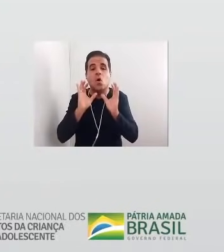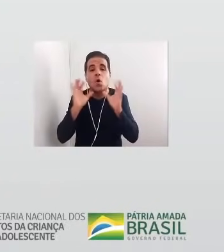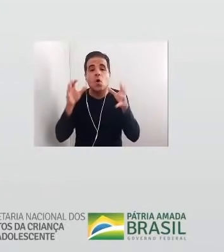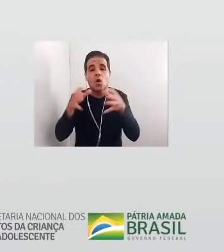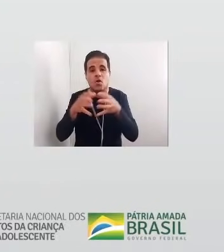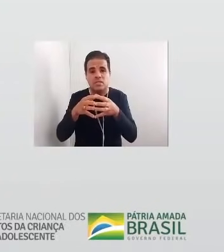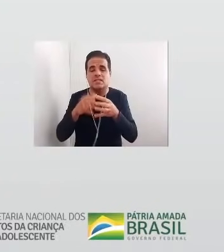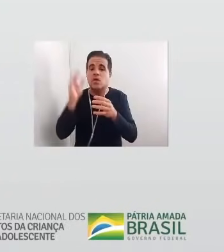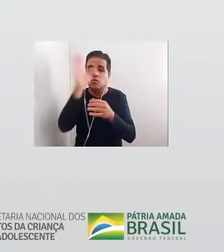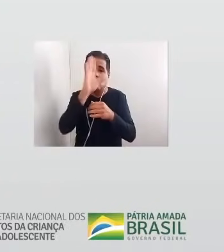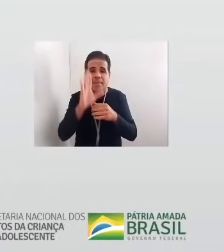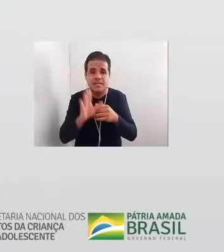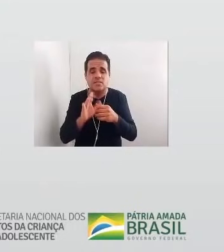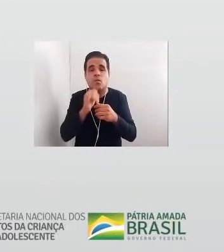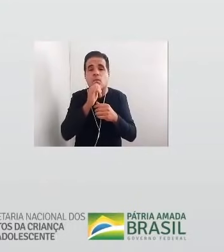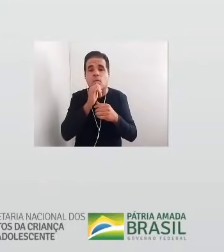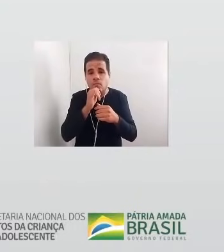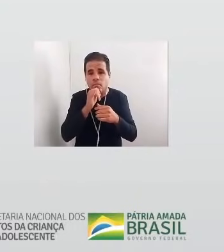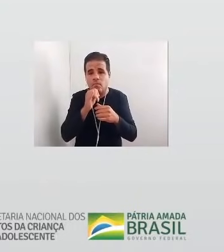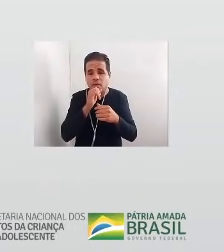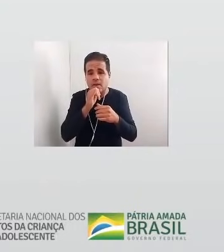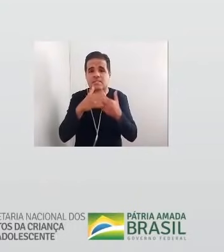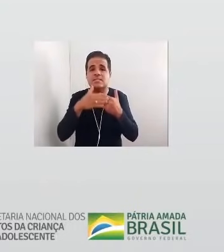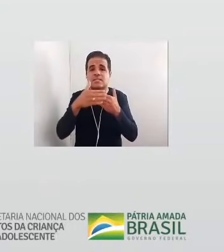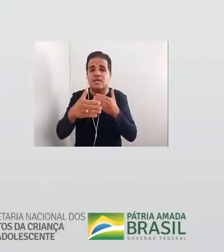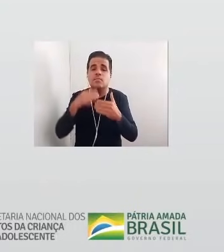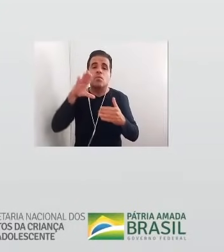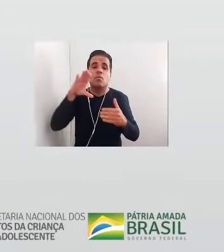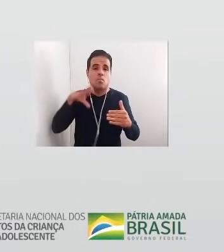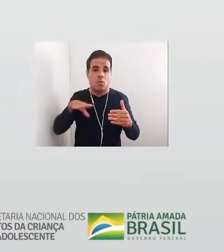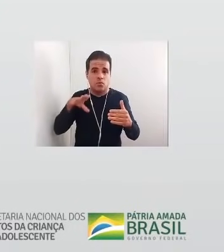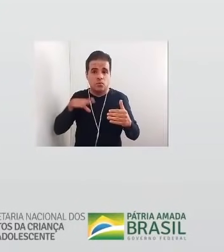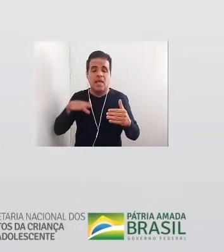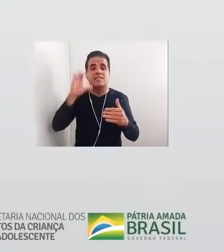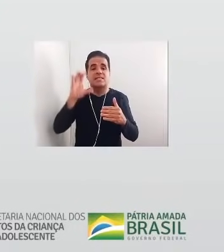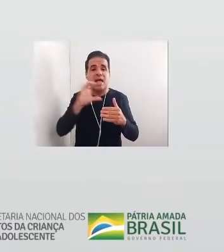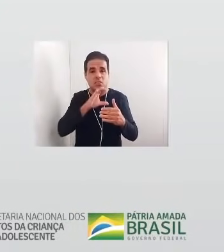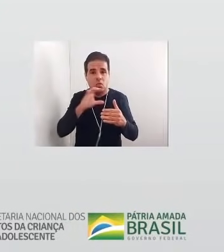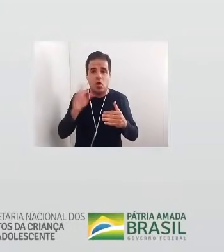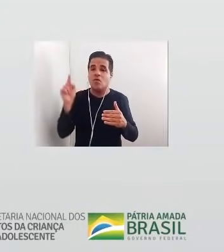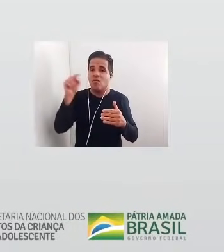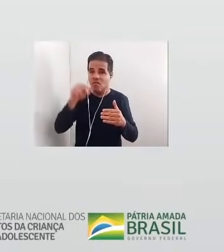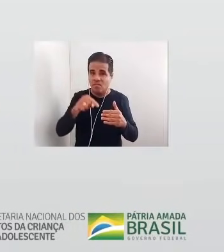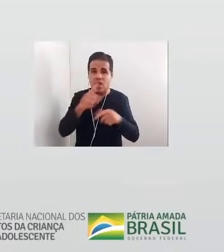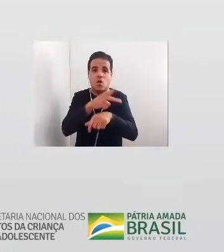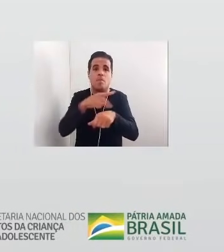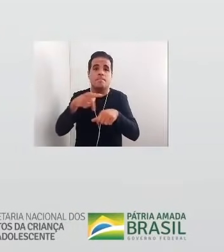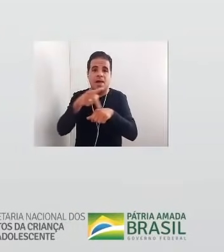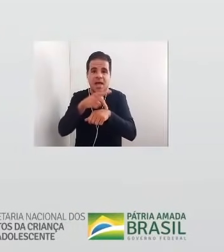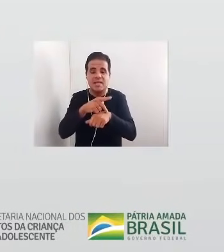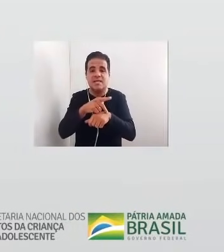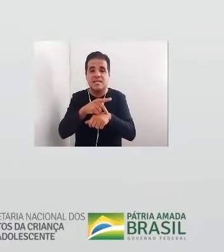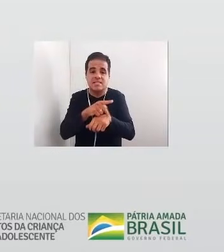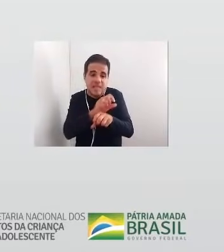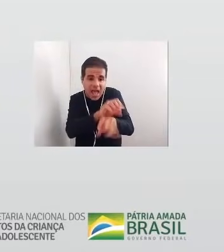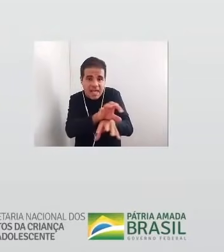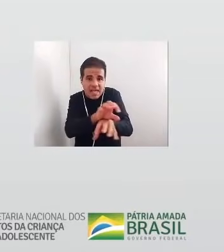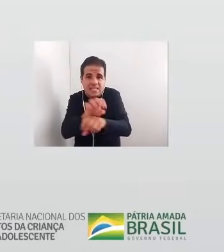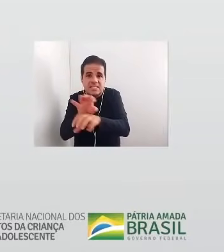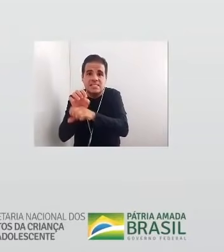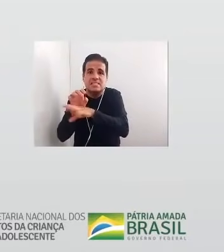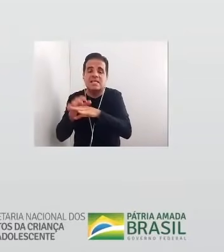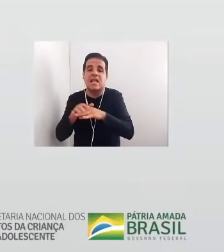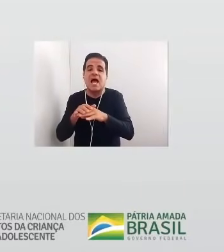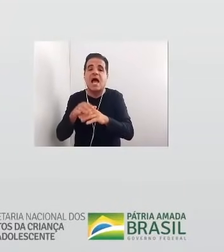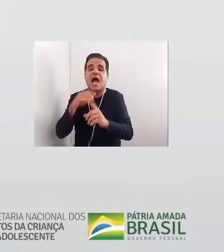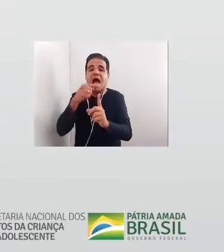Brasil, quando, por exemplo, portugueses católicos vieram ao país a catequizar indígenas,